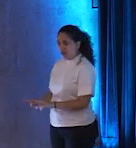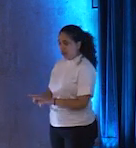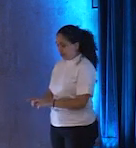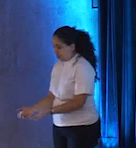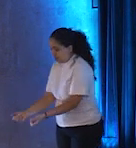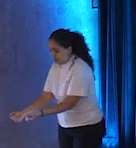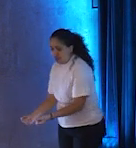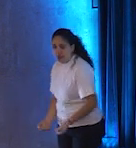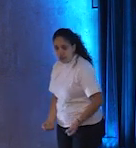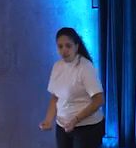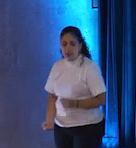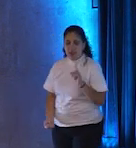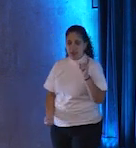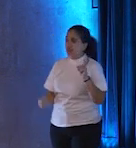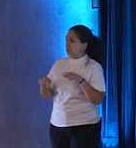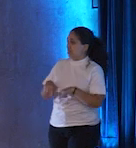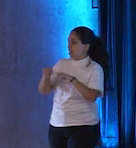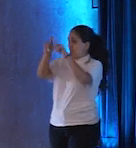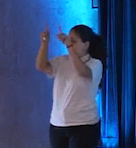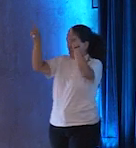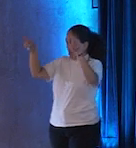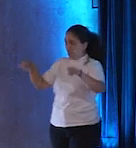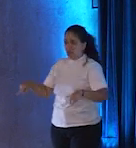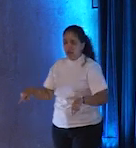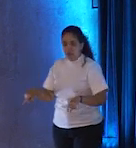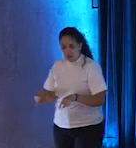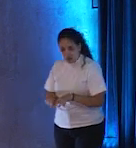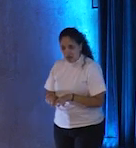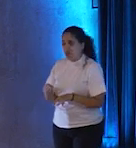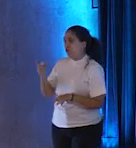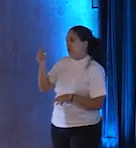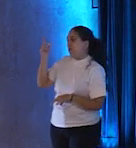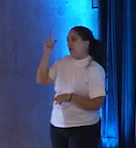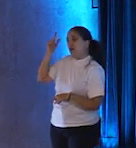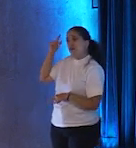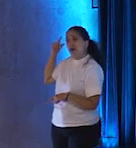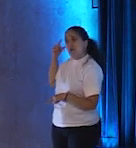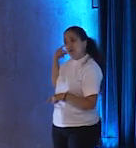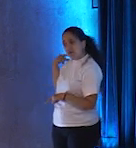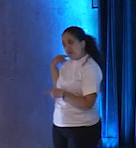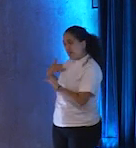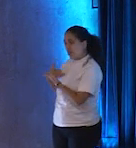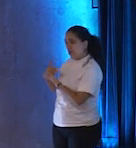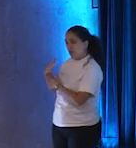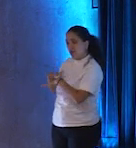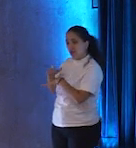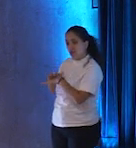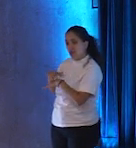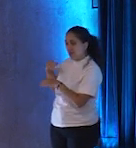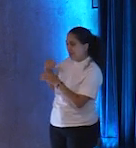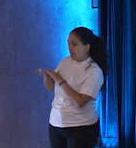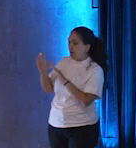gavetas embaixo. Esse armário estilo Art Nouveau, ele é herdeiro daqueles que começaram a rechear os